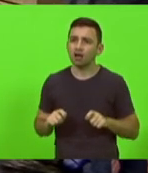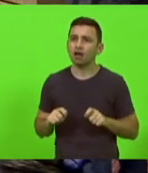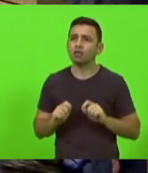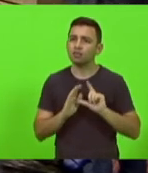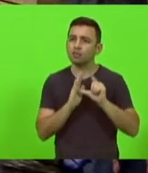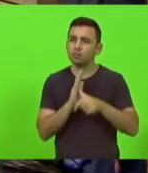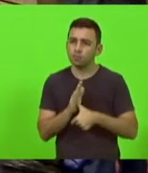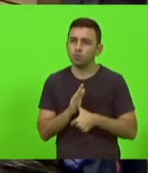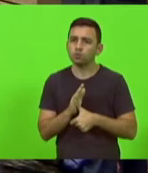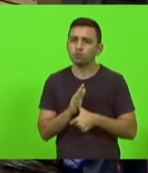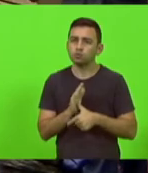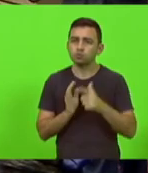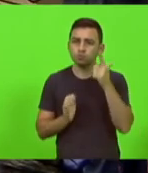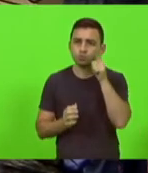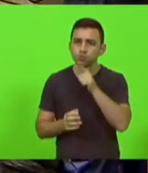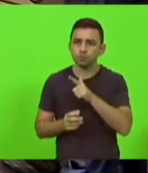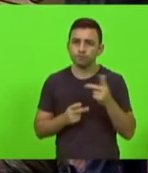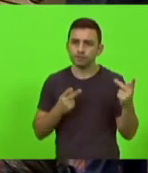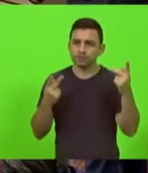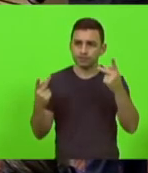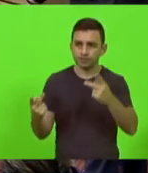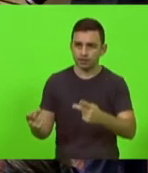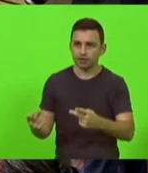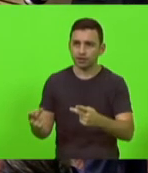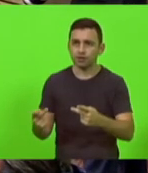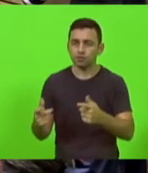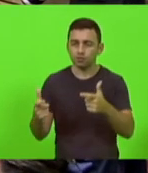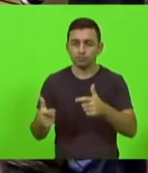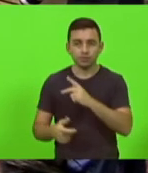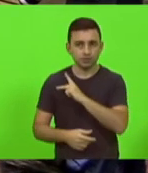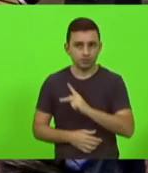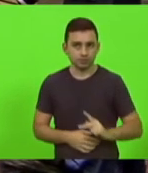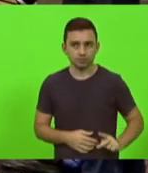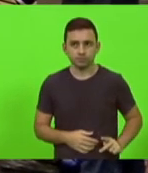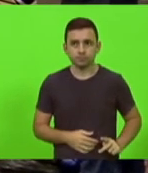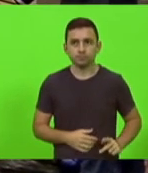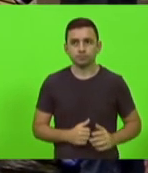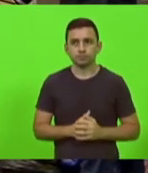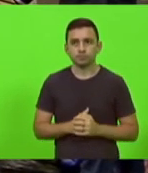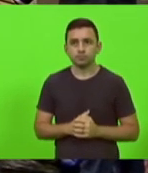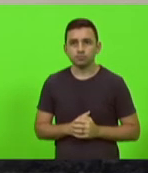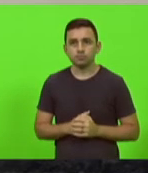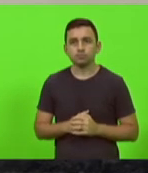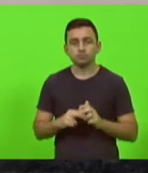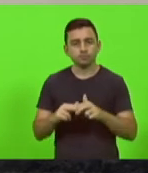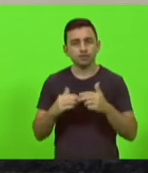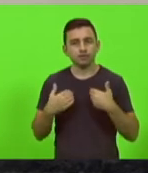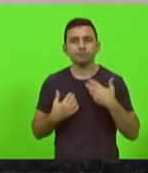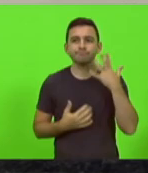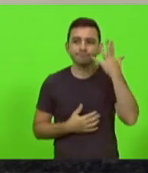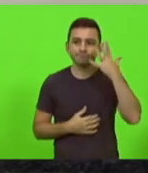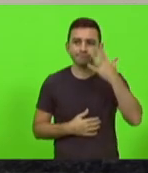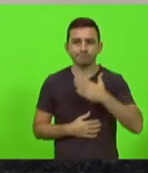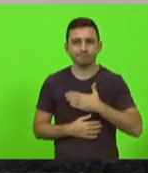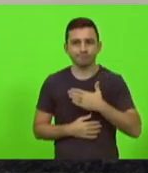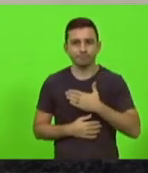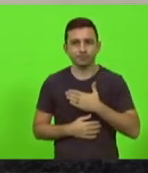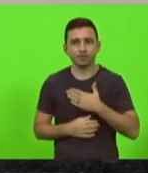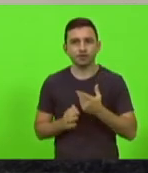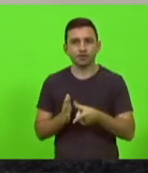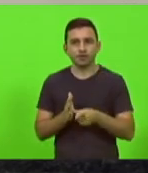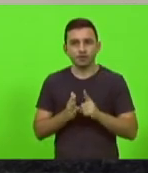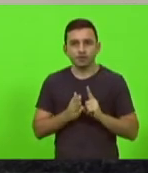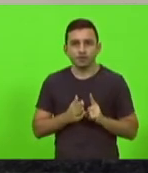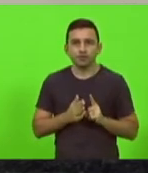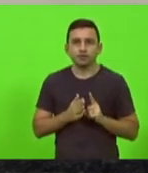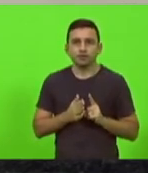fazer uma visita ao gabinete da presidência. Era isso que eu tinha a dizer antes de...